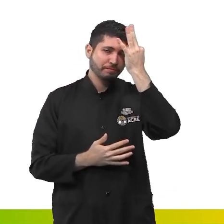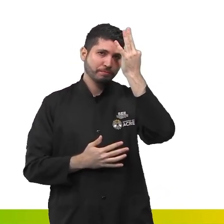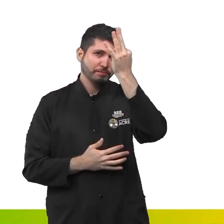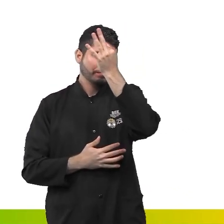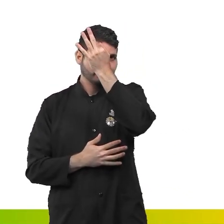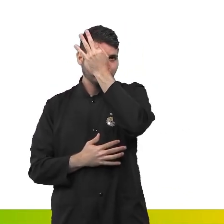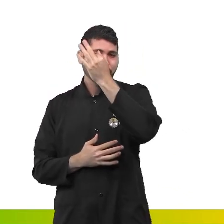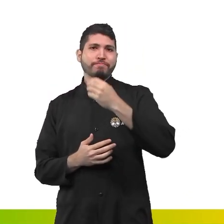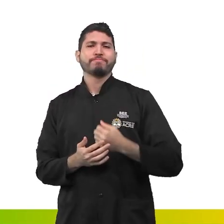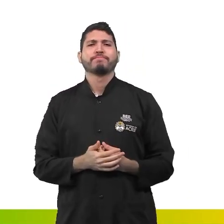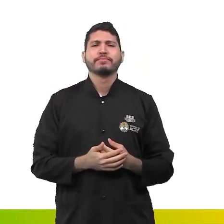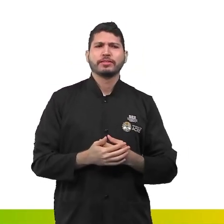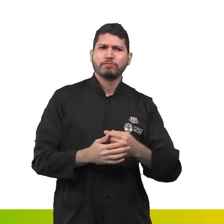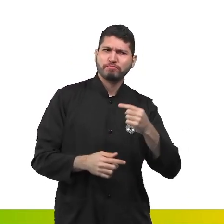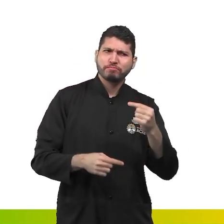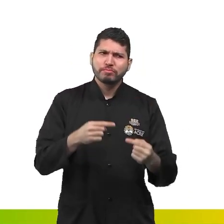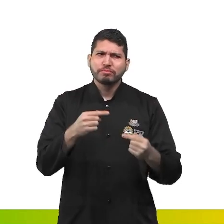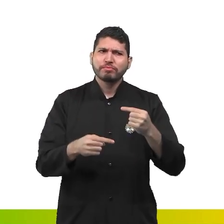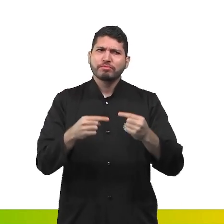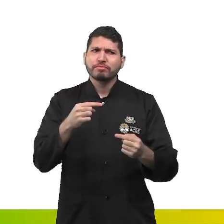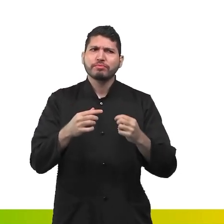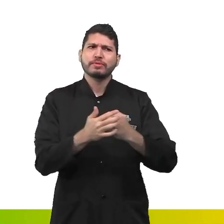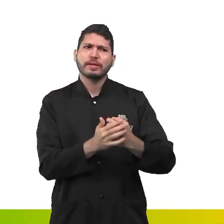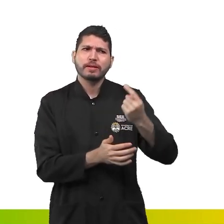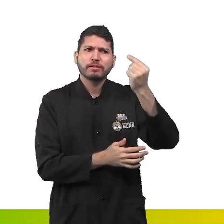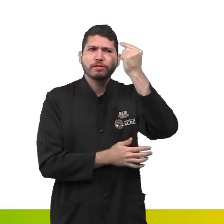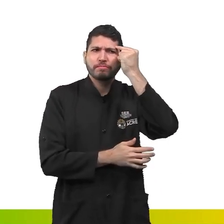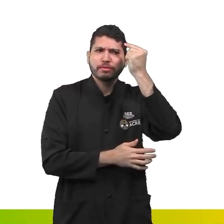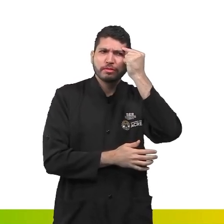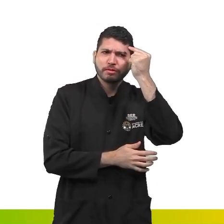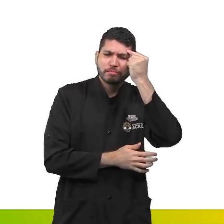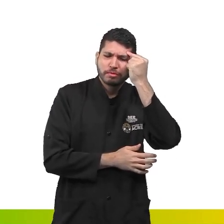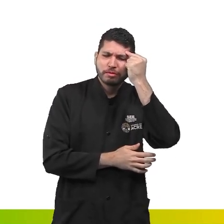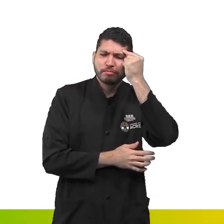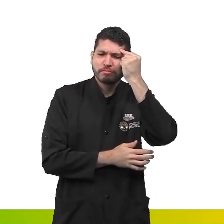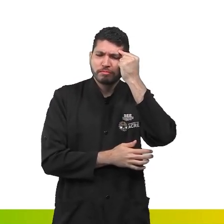se debateram sobre a natureza dessa relação,